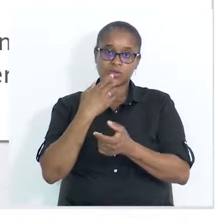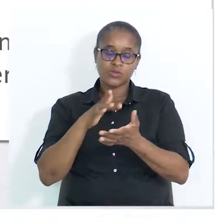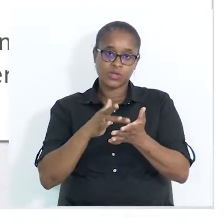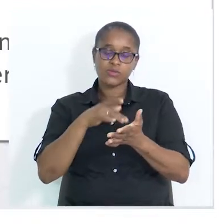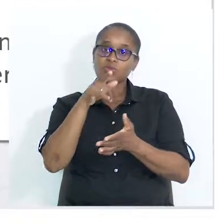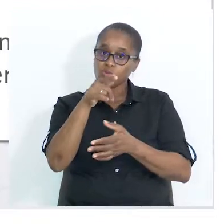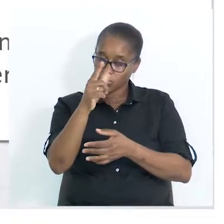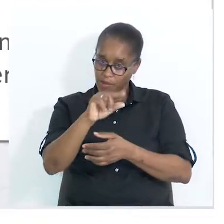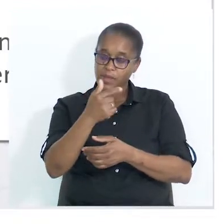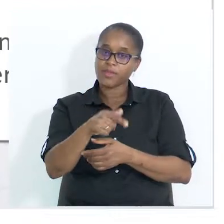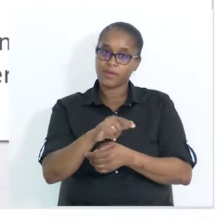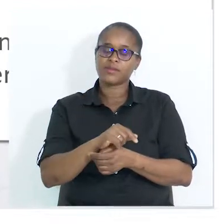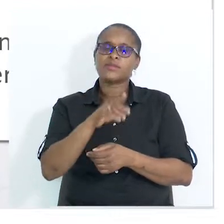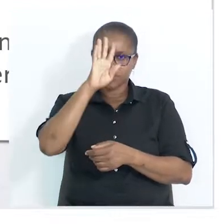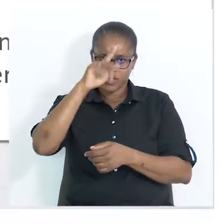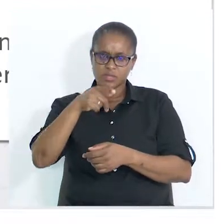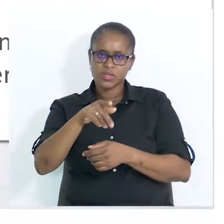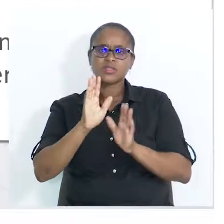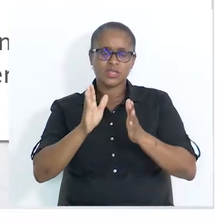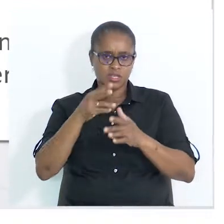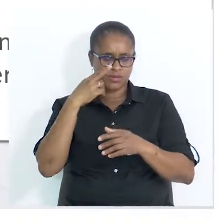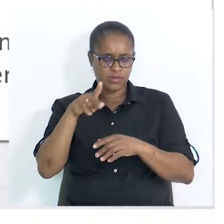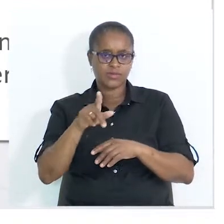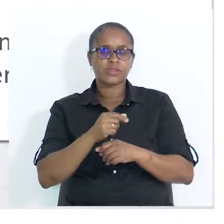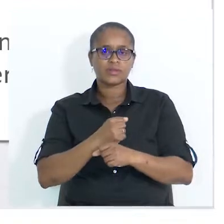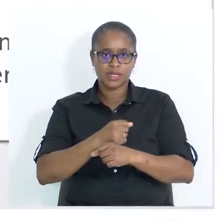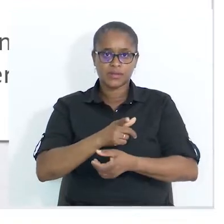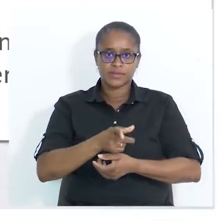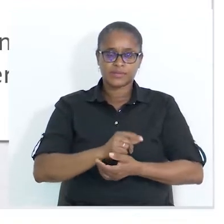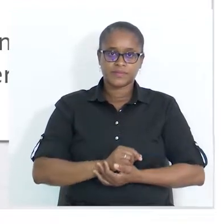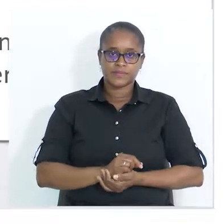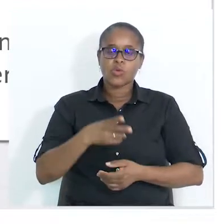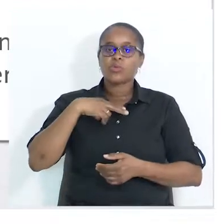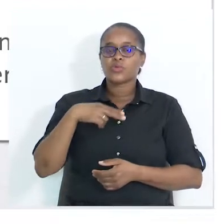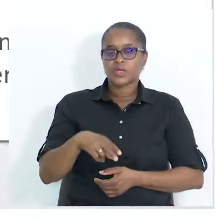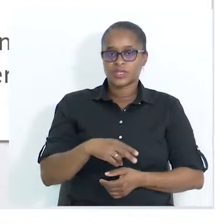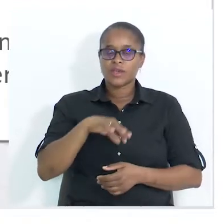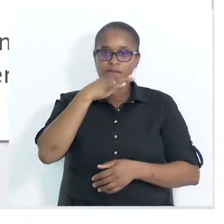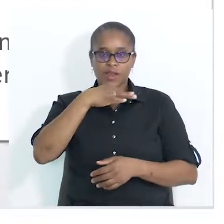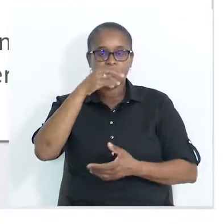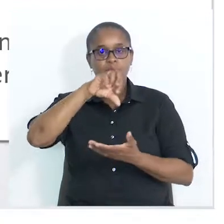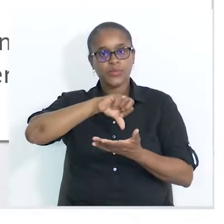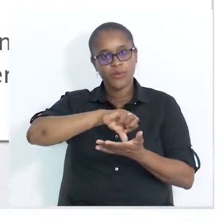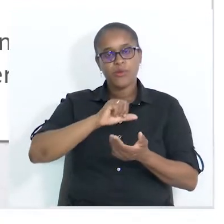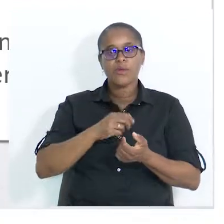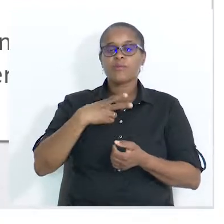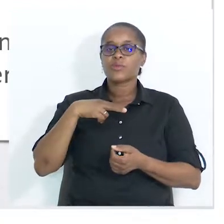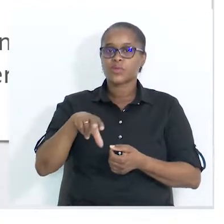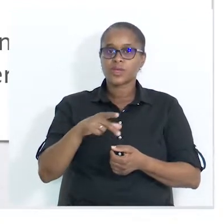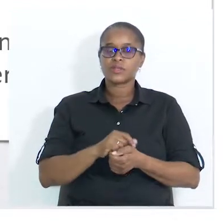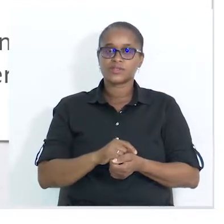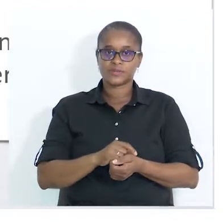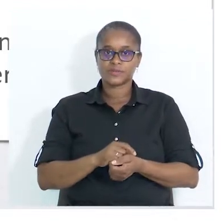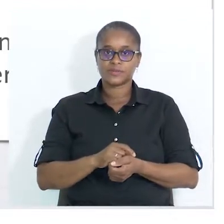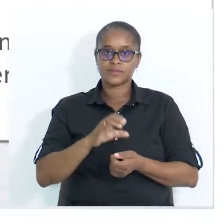tu tens também. Podes dar conta disto, já a gente vai lá. O português falado no território português em